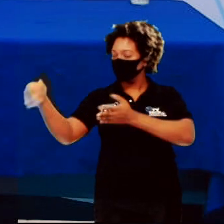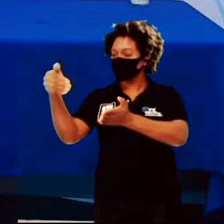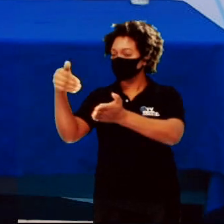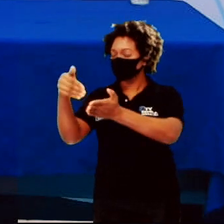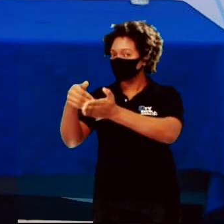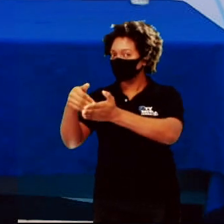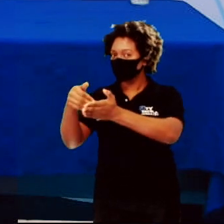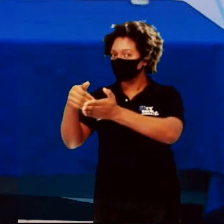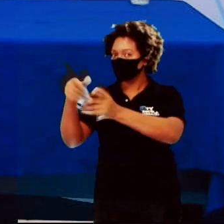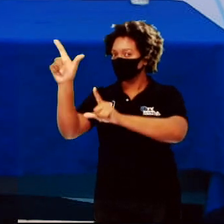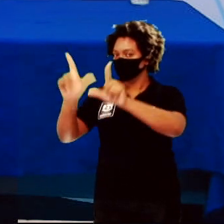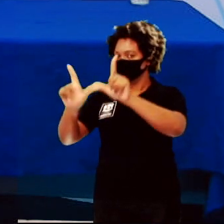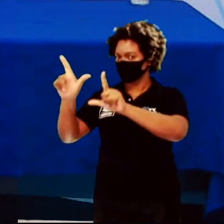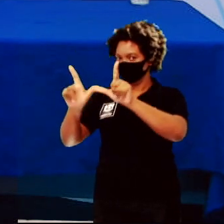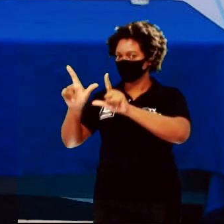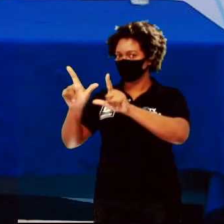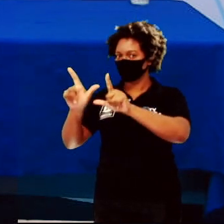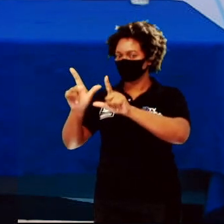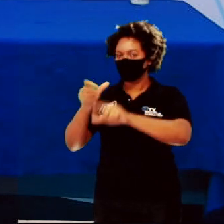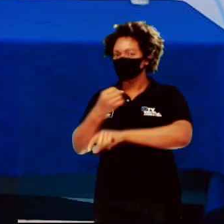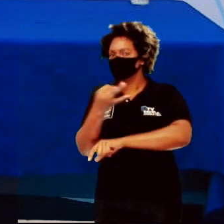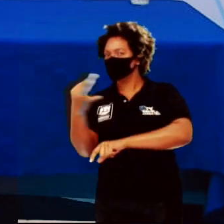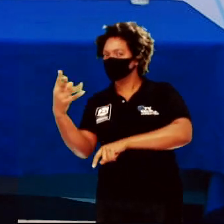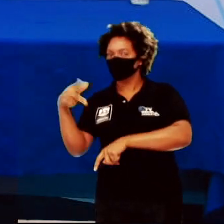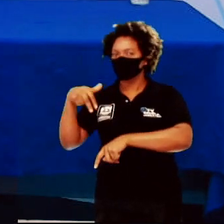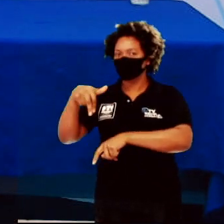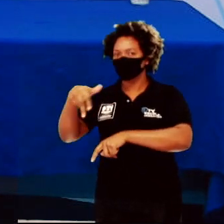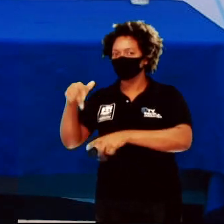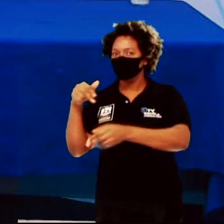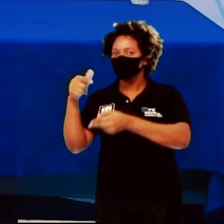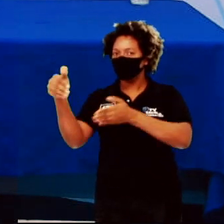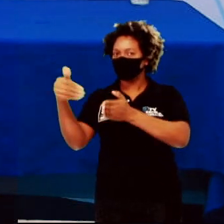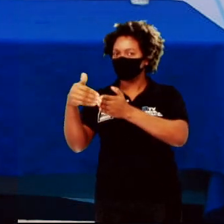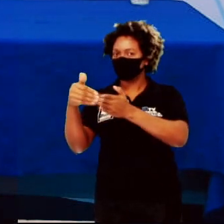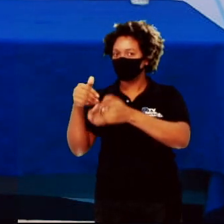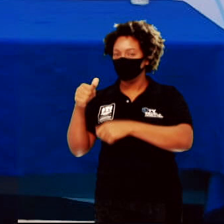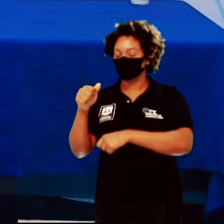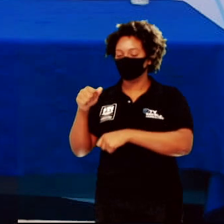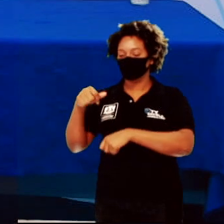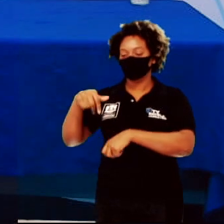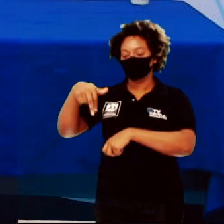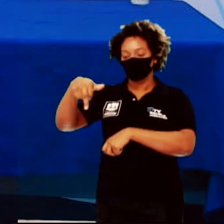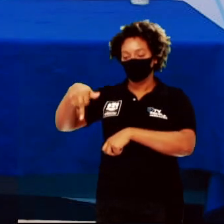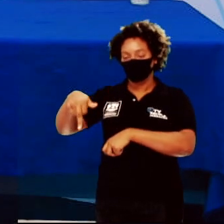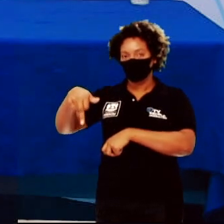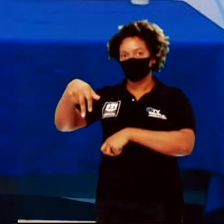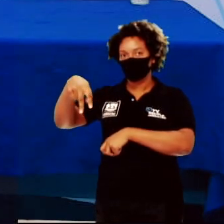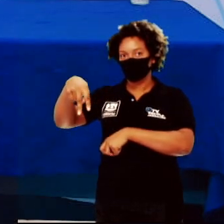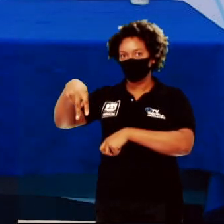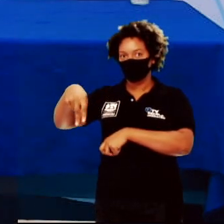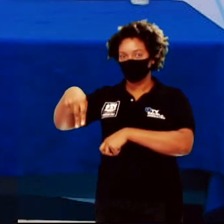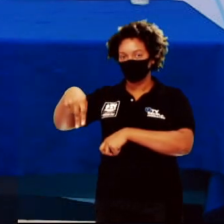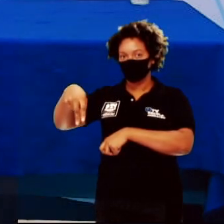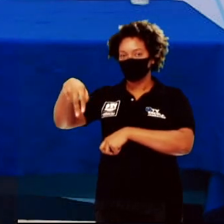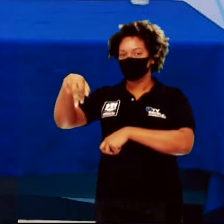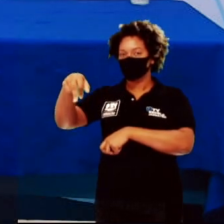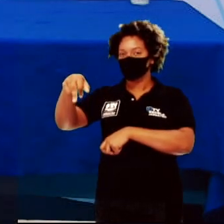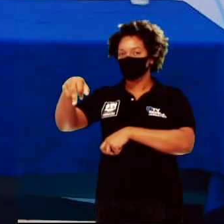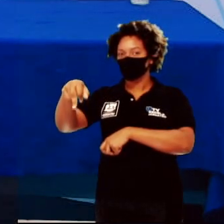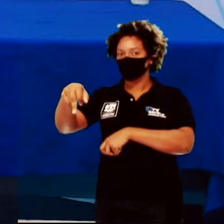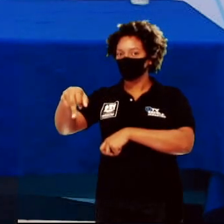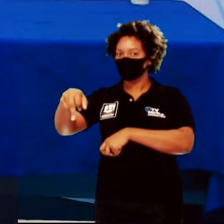da tela. Vamos ver quantos passos até lá? 1, 2,